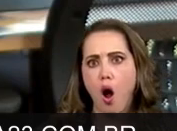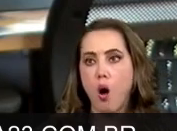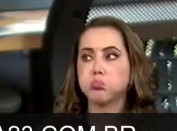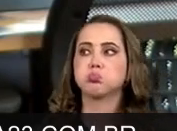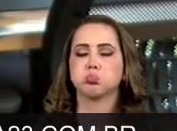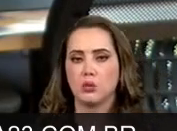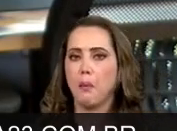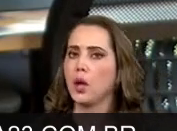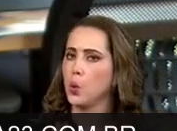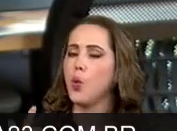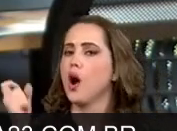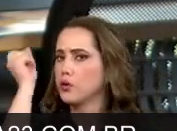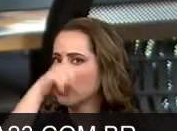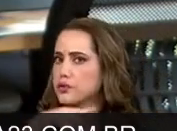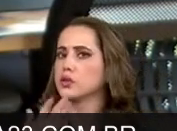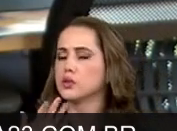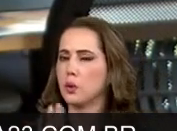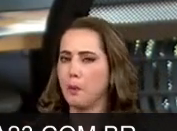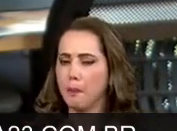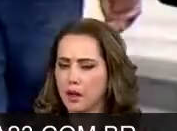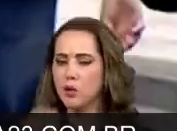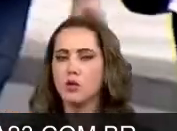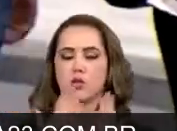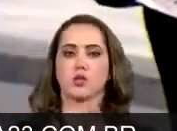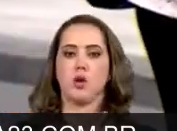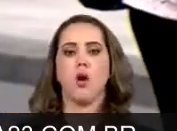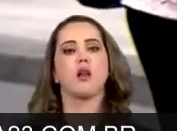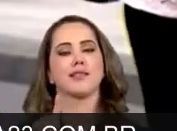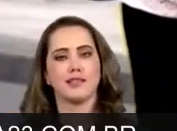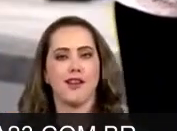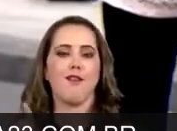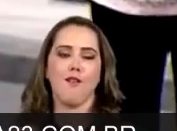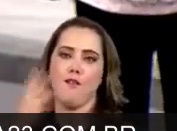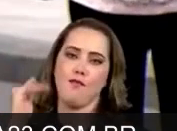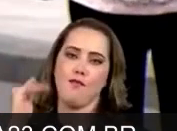ele também vivenciou essas dificuldades na etapa escolar e aí é feito um diagnóstico na fase adulta.